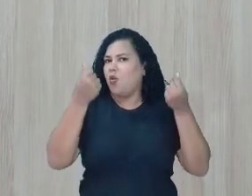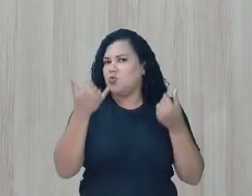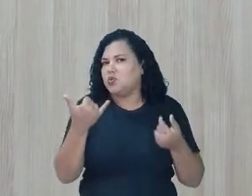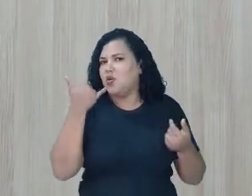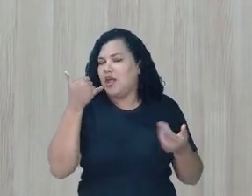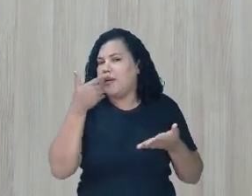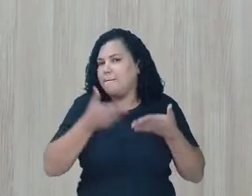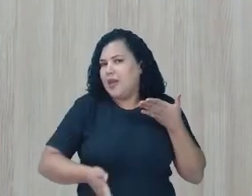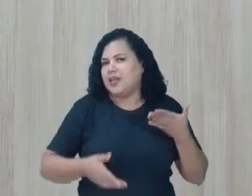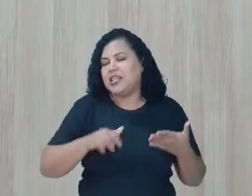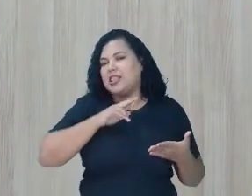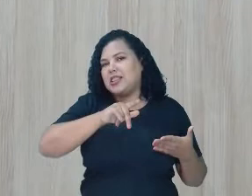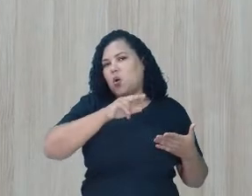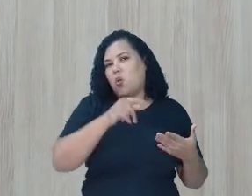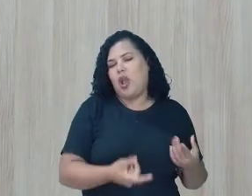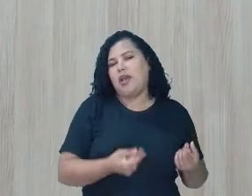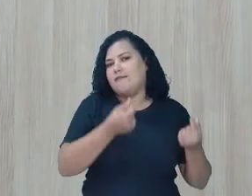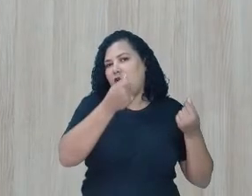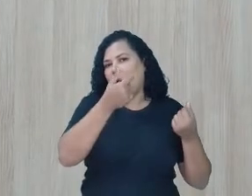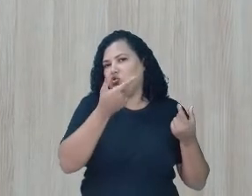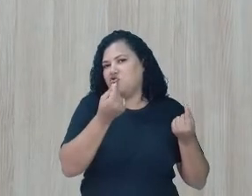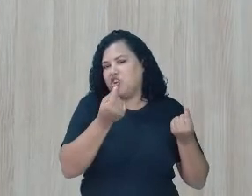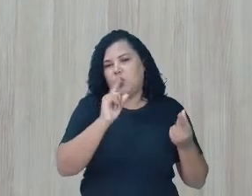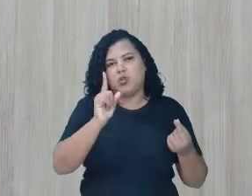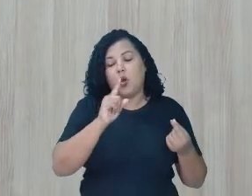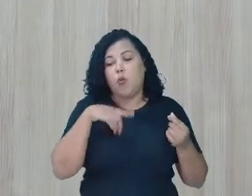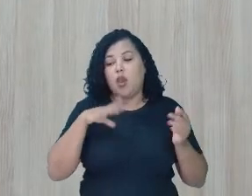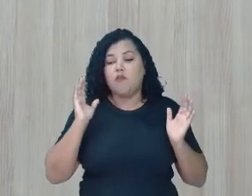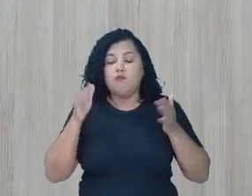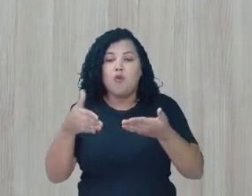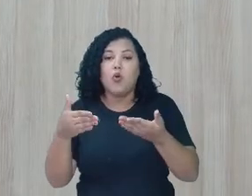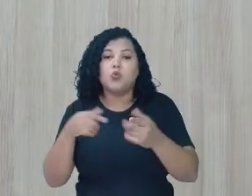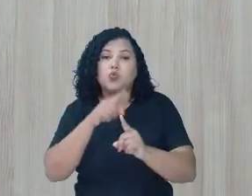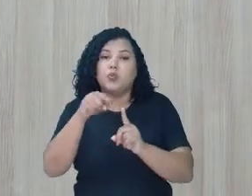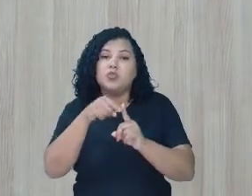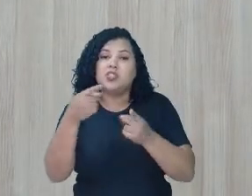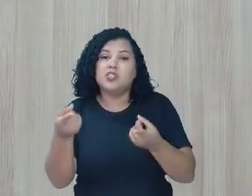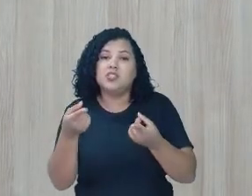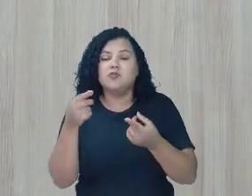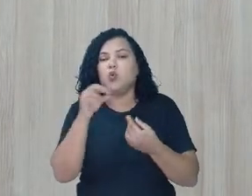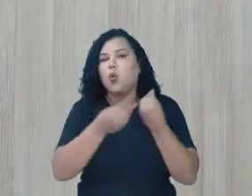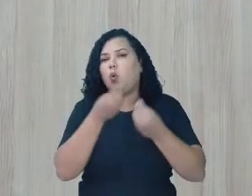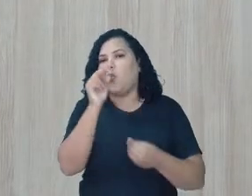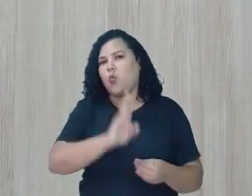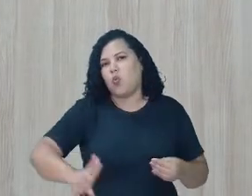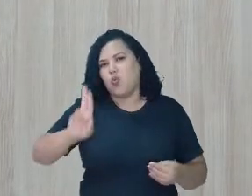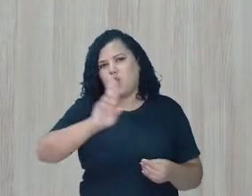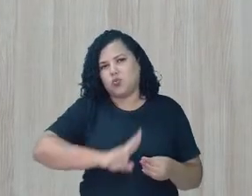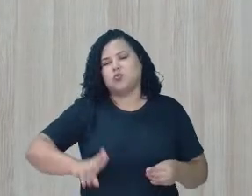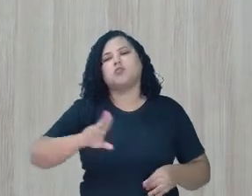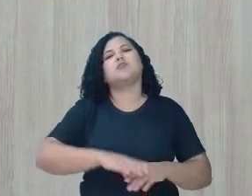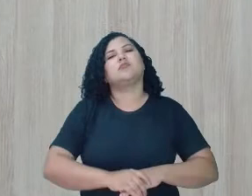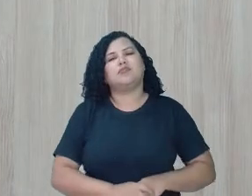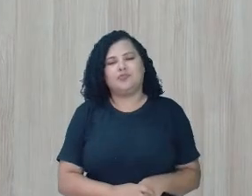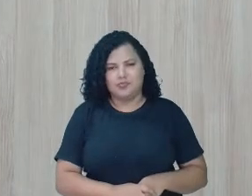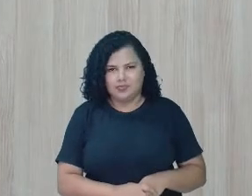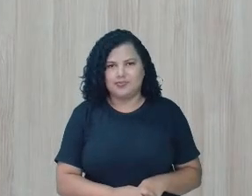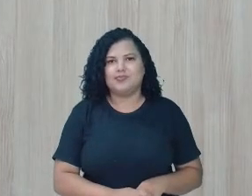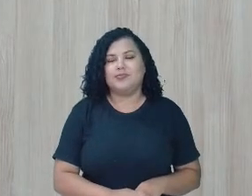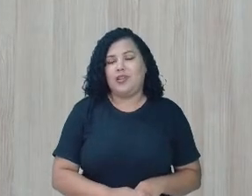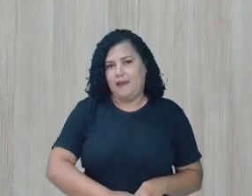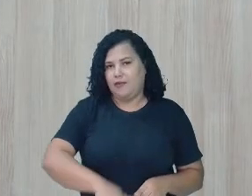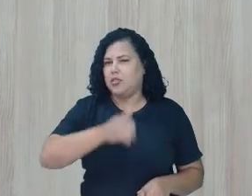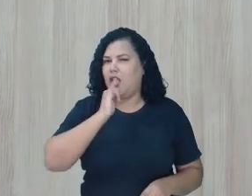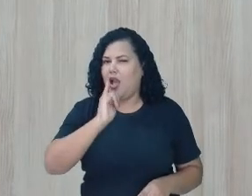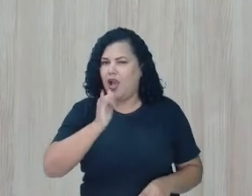que é perdido é mais em perspectiva da função do bem do que o do investimento feito nele. O narrador,